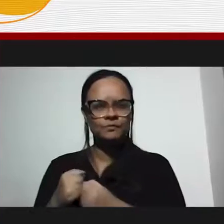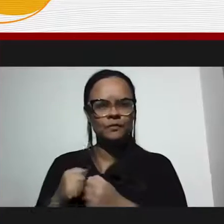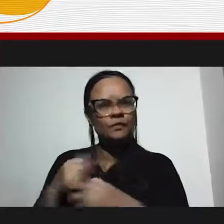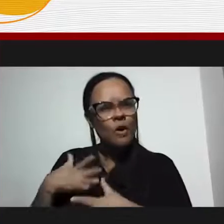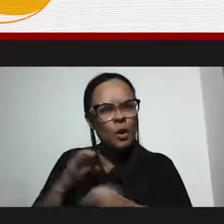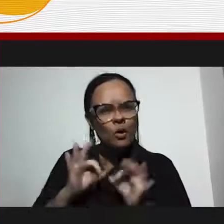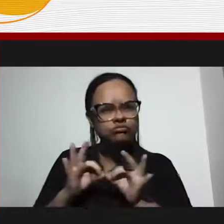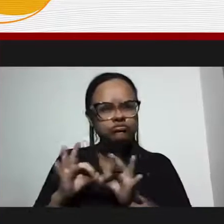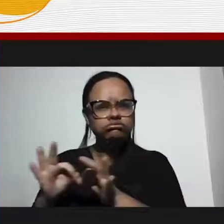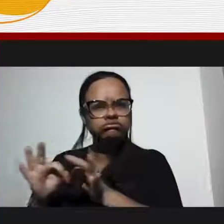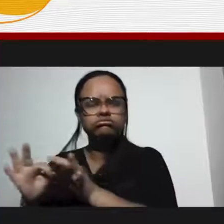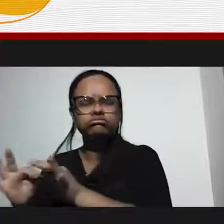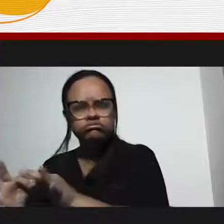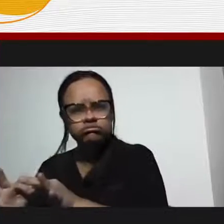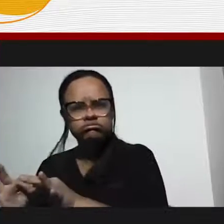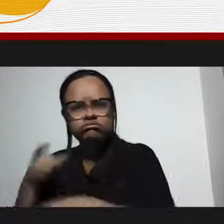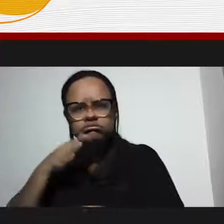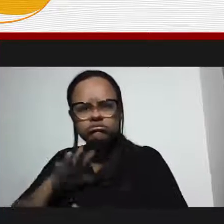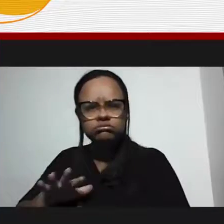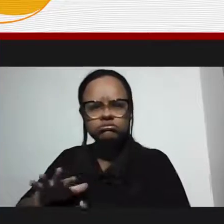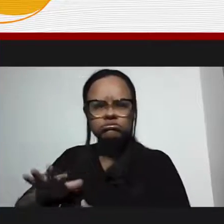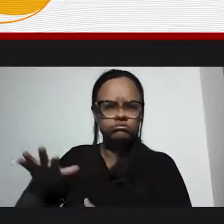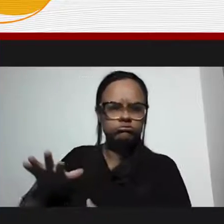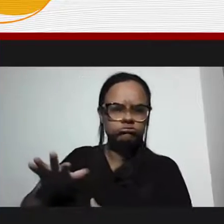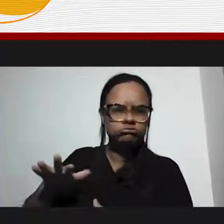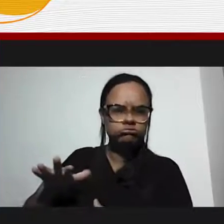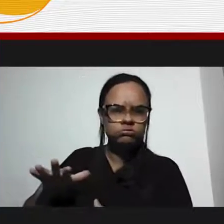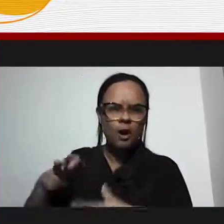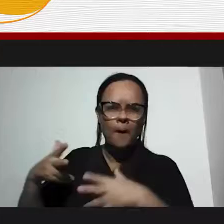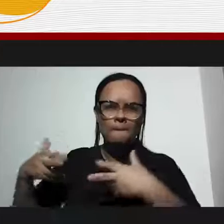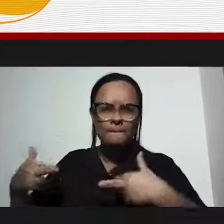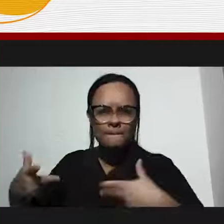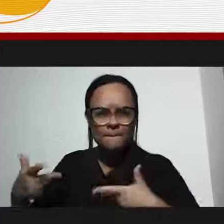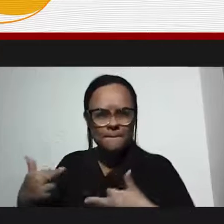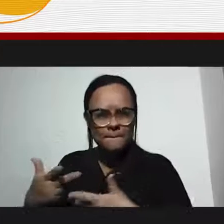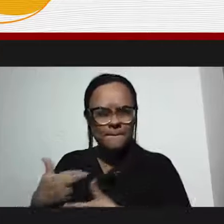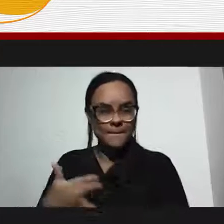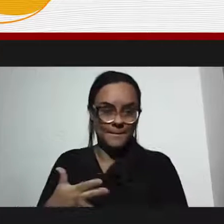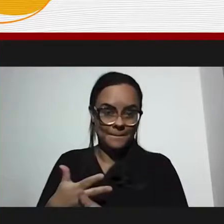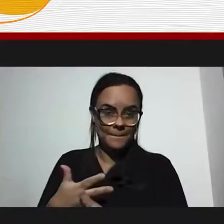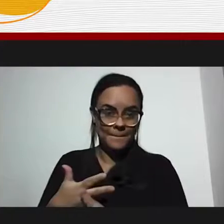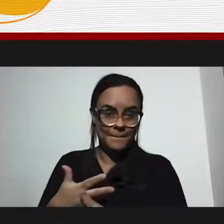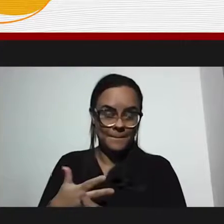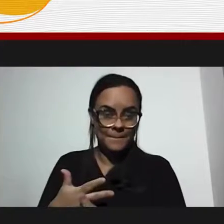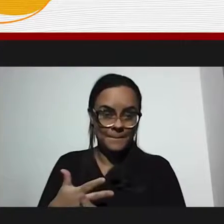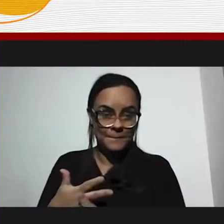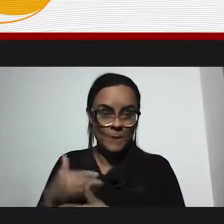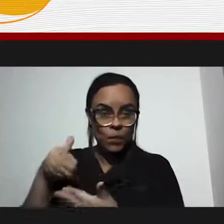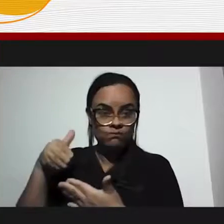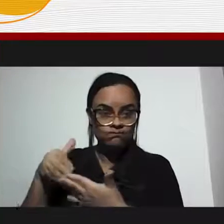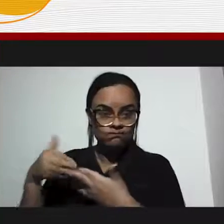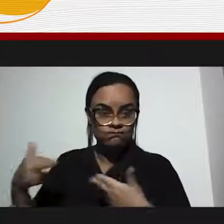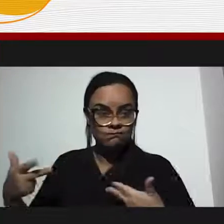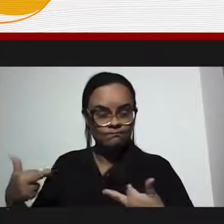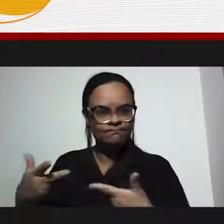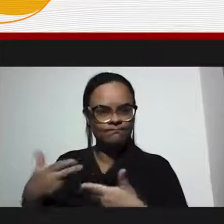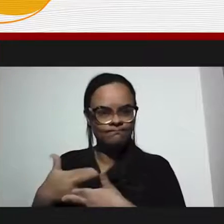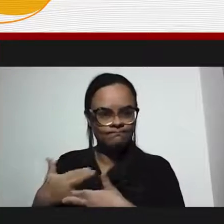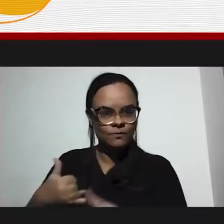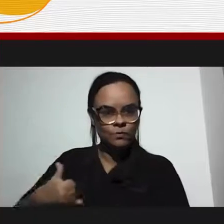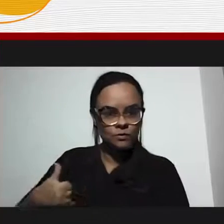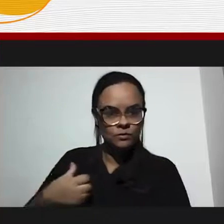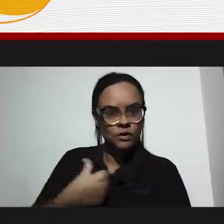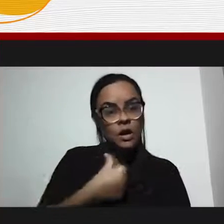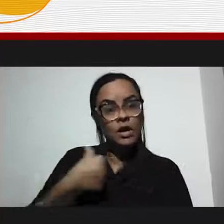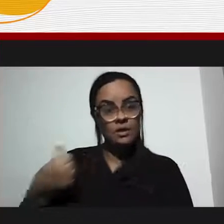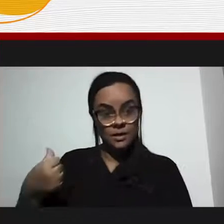infância e adolescência, fui fazendo várias e várias cirurgias, onde a minha última cirurgia foi aos 16 anos